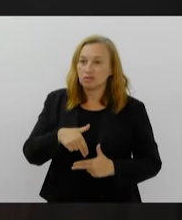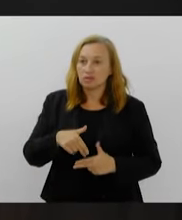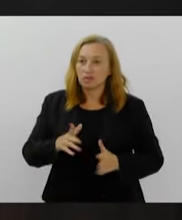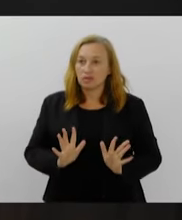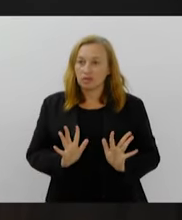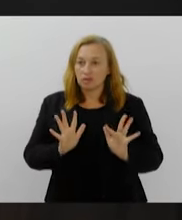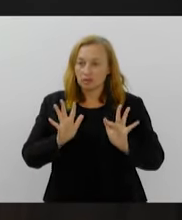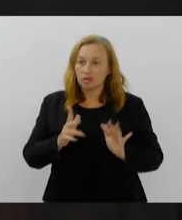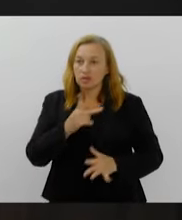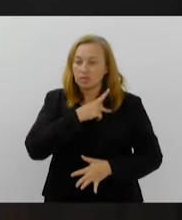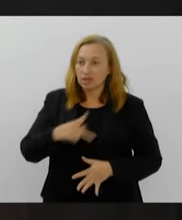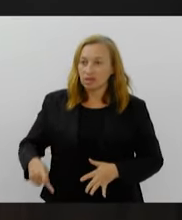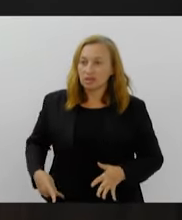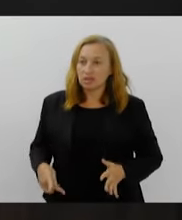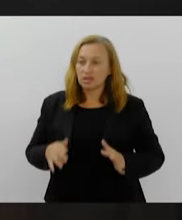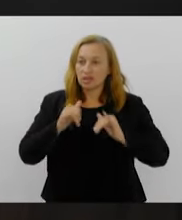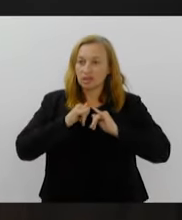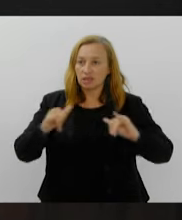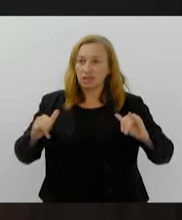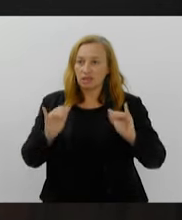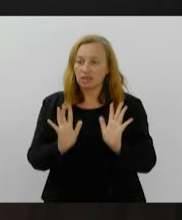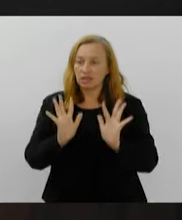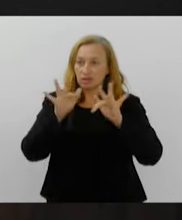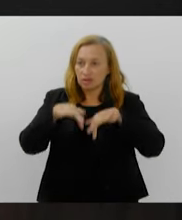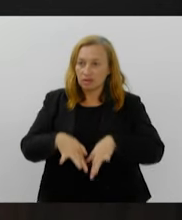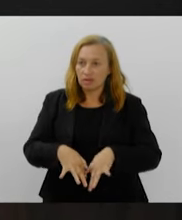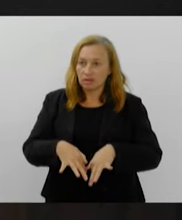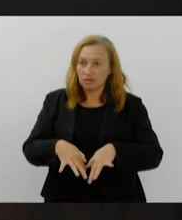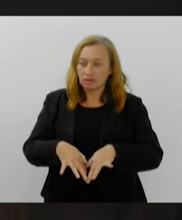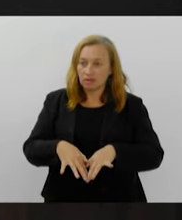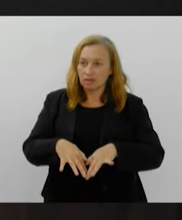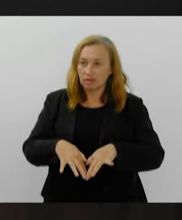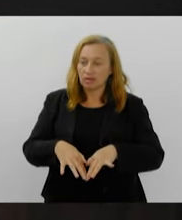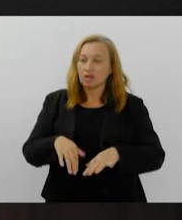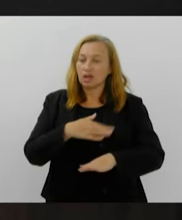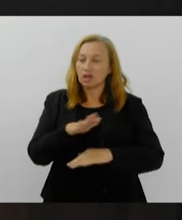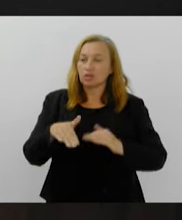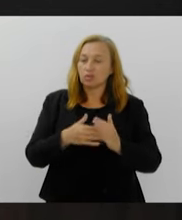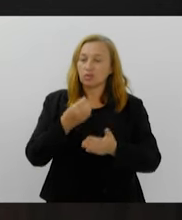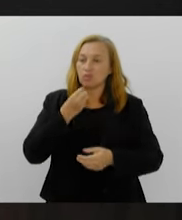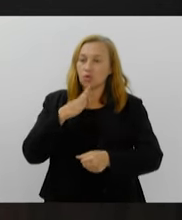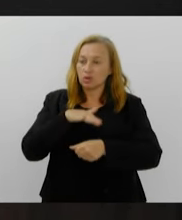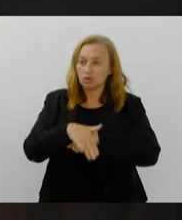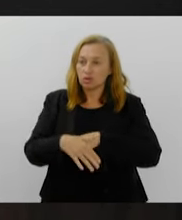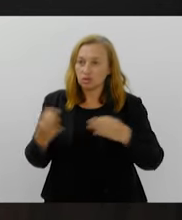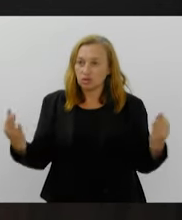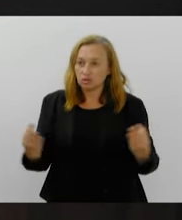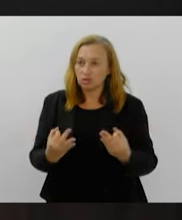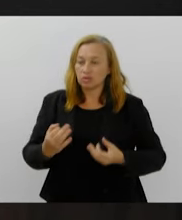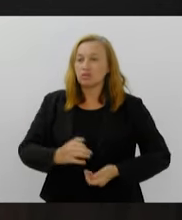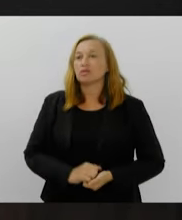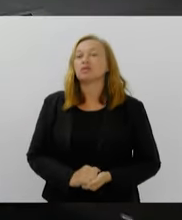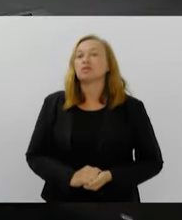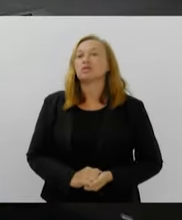inscrito a presidência declara encerrada a a presente sessão desejando a todos um ótimo final de tarde